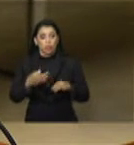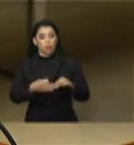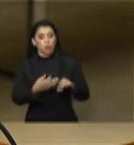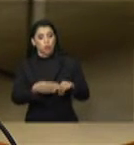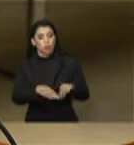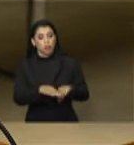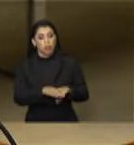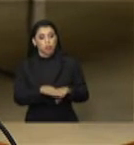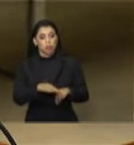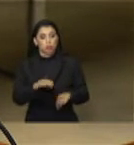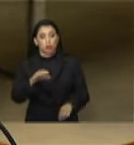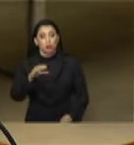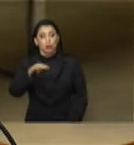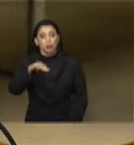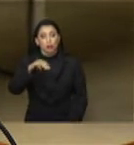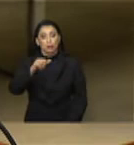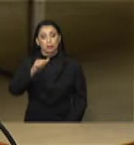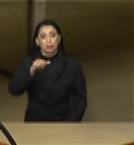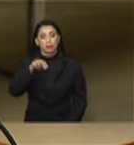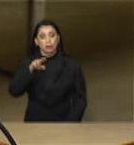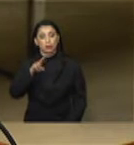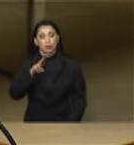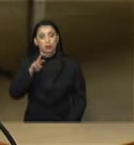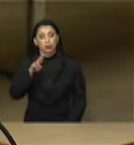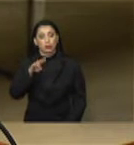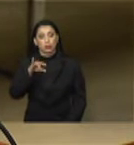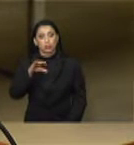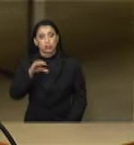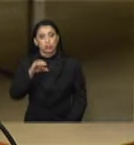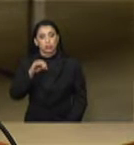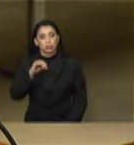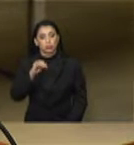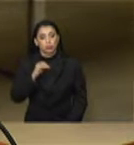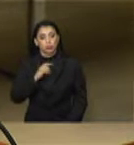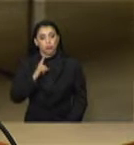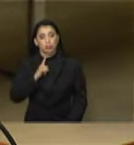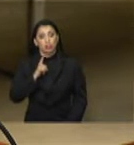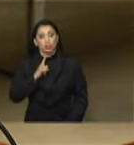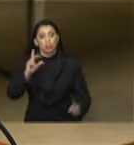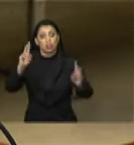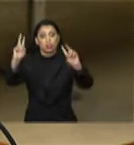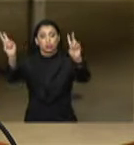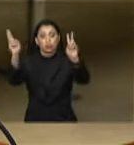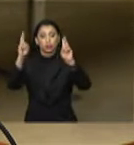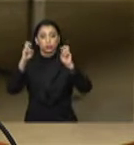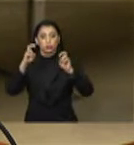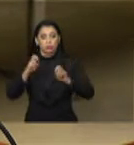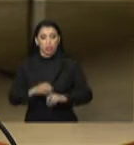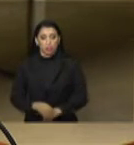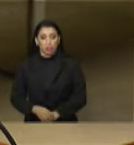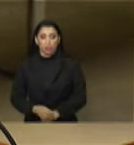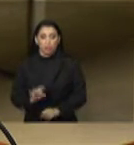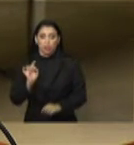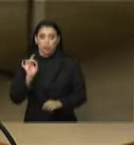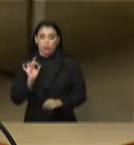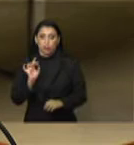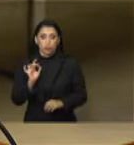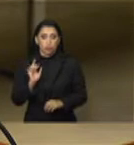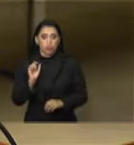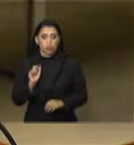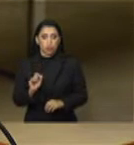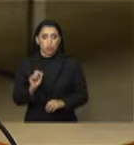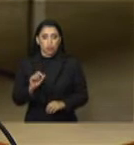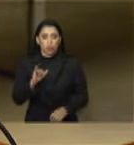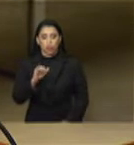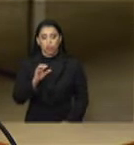Maurício Correia em que foi tratado foi tratada apenas da hipótese de dissidência